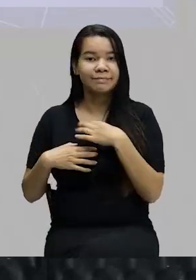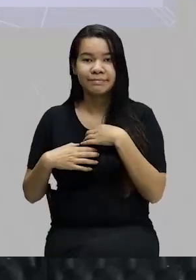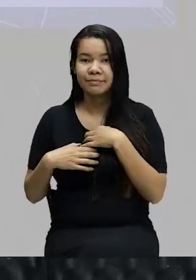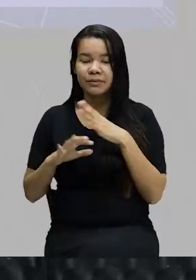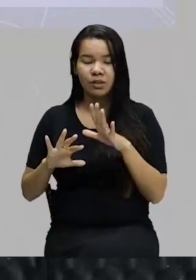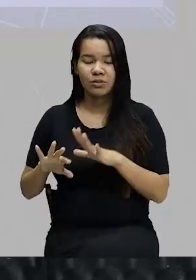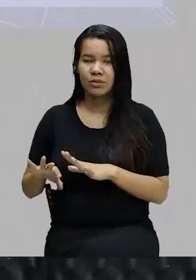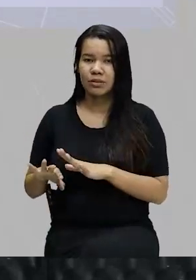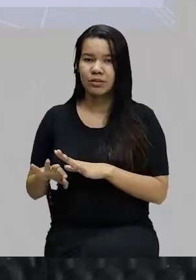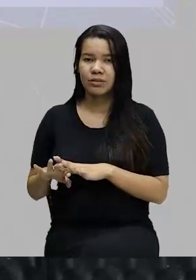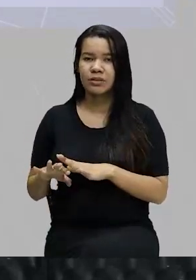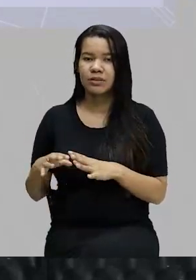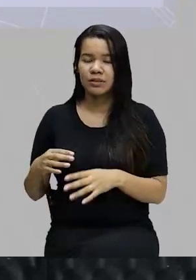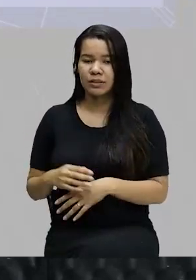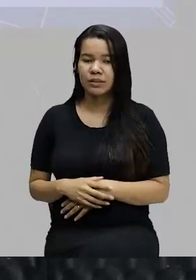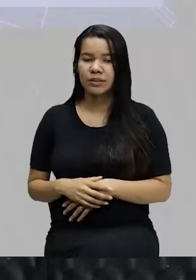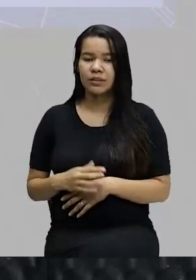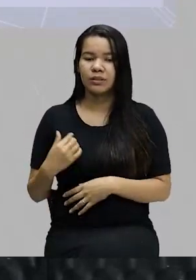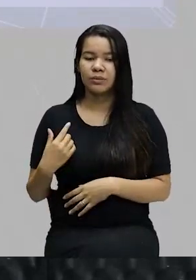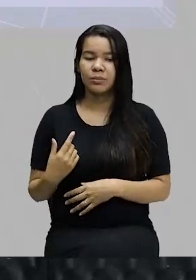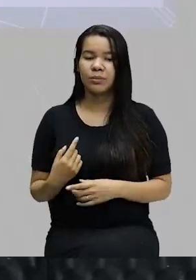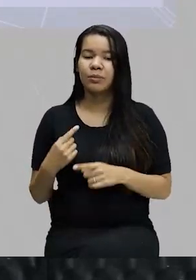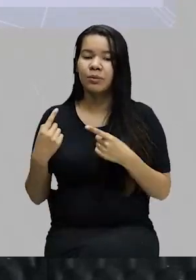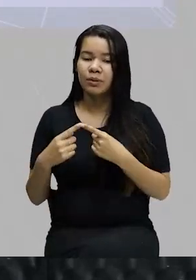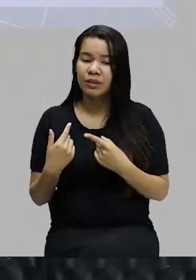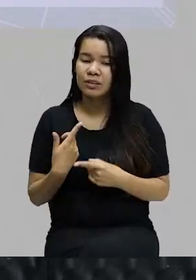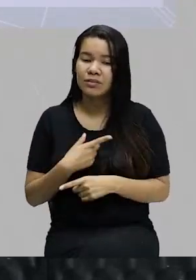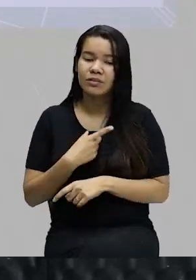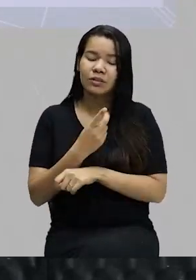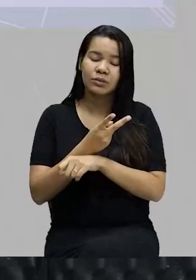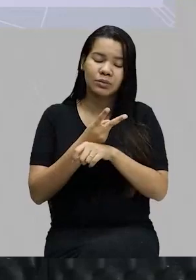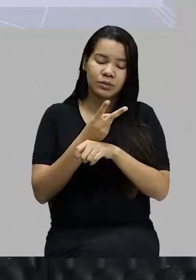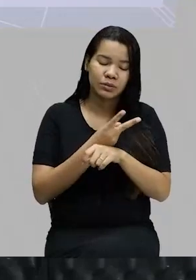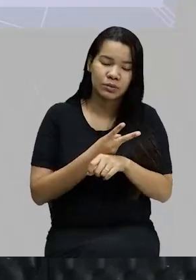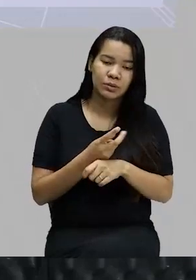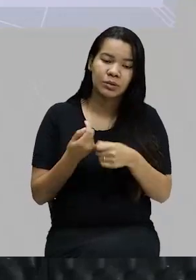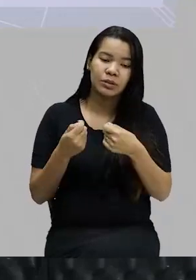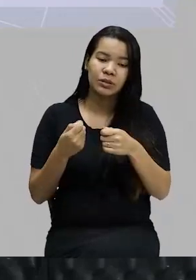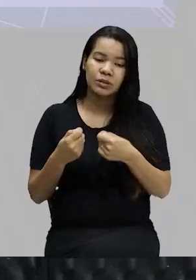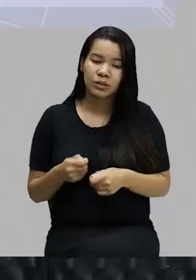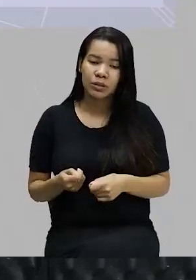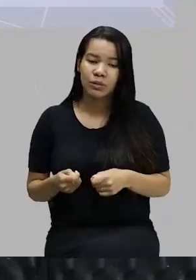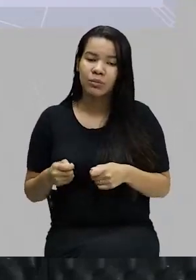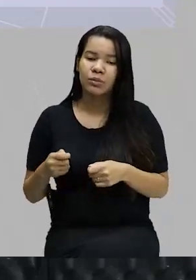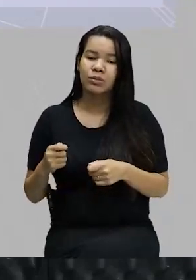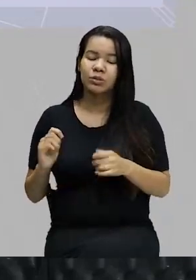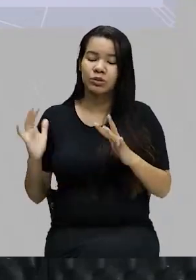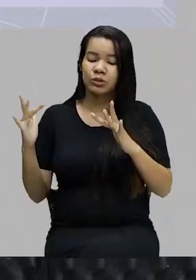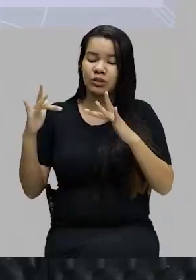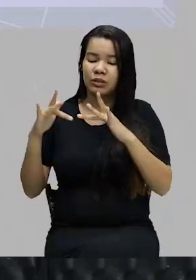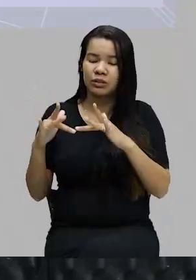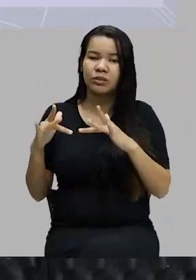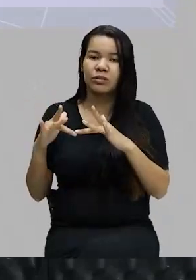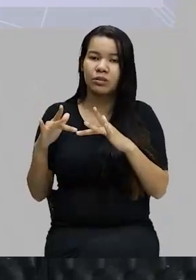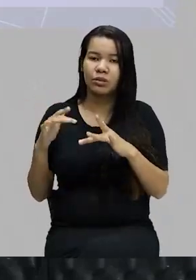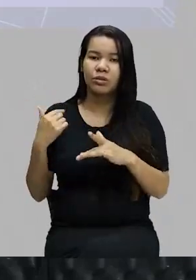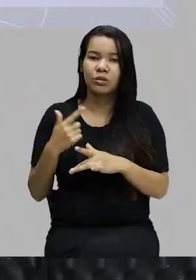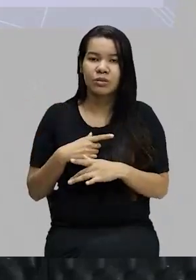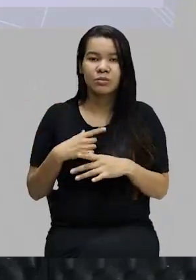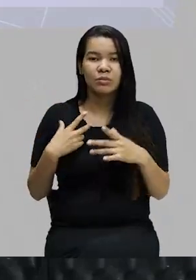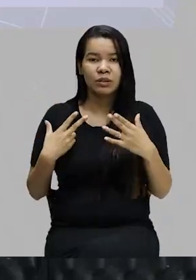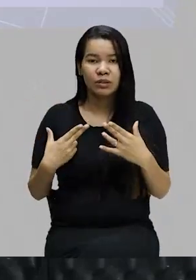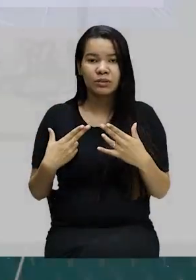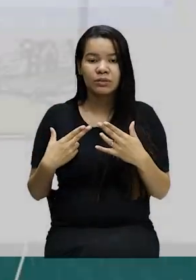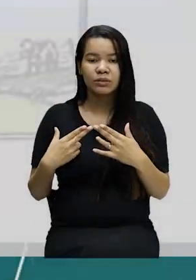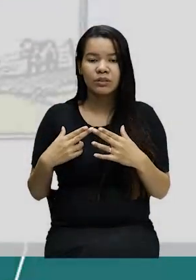se reconectar com nós mesmos. Muitas vezes nós estamos tão ocupados, né, na correria, tão focados em redes